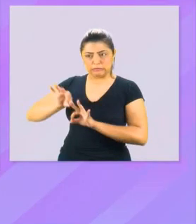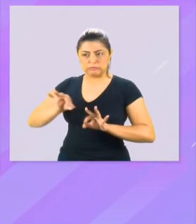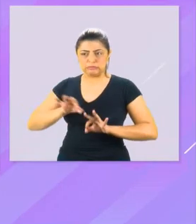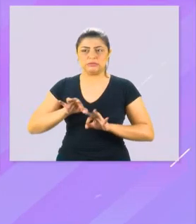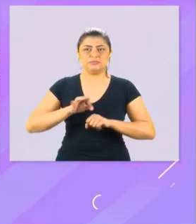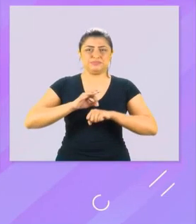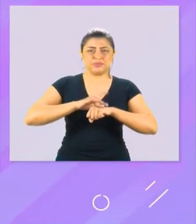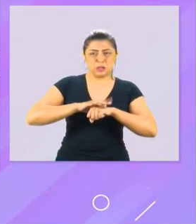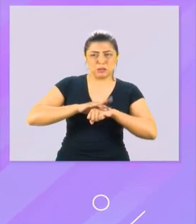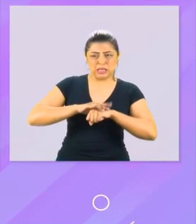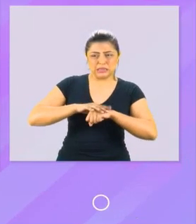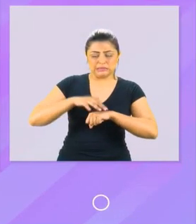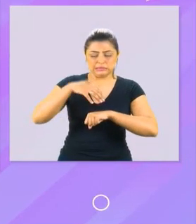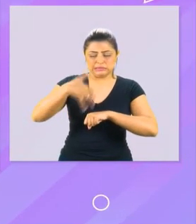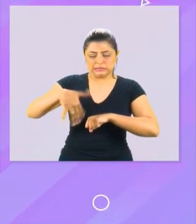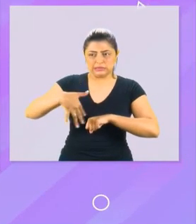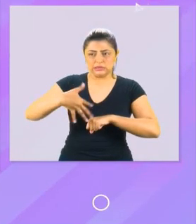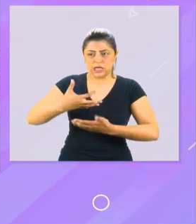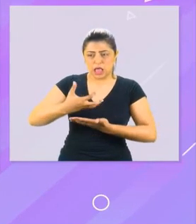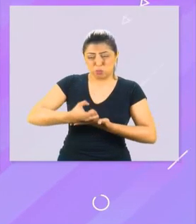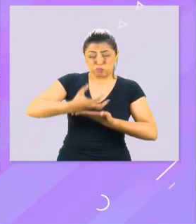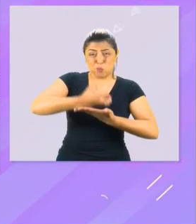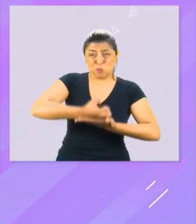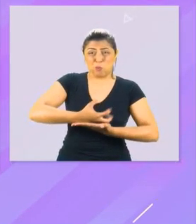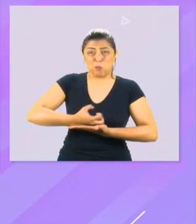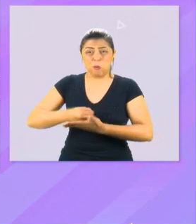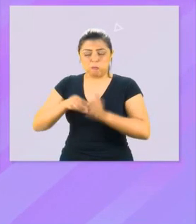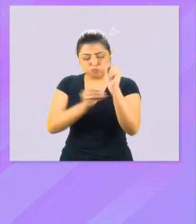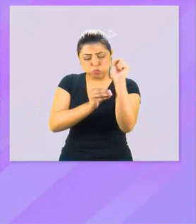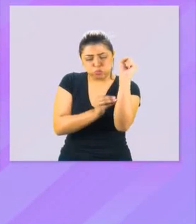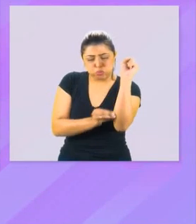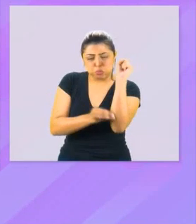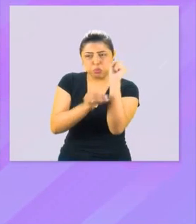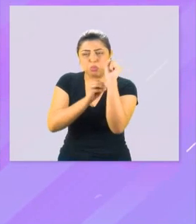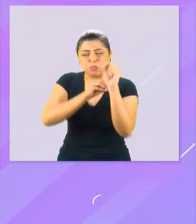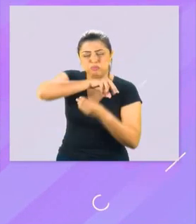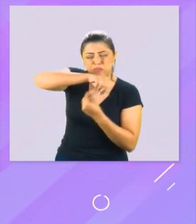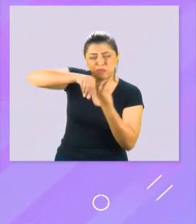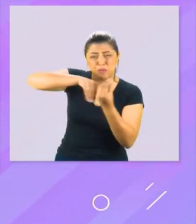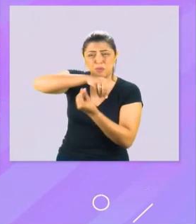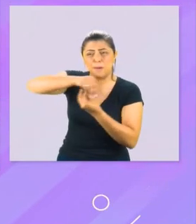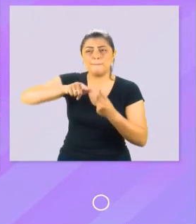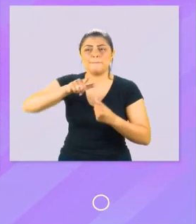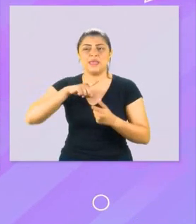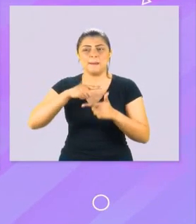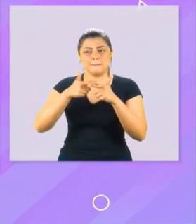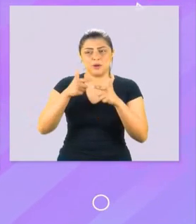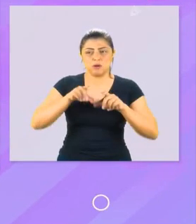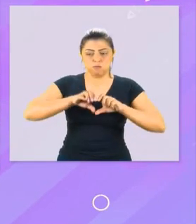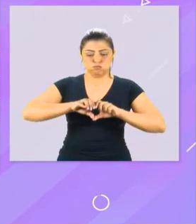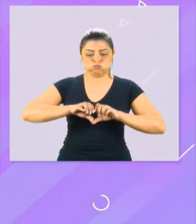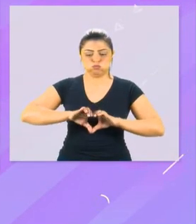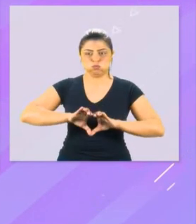gerado um processo inflamatório, eu passo a ter acúmulo de outras substâncias, como sais de